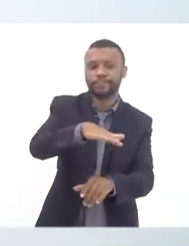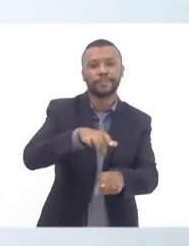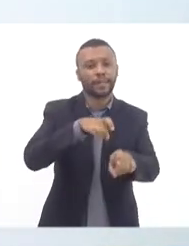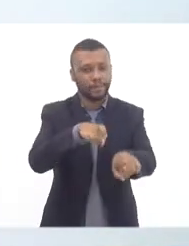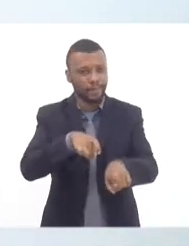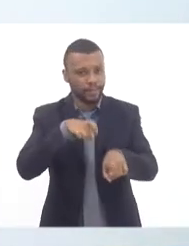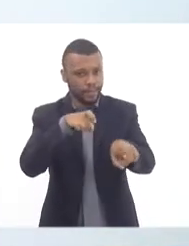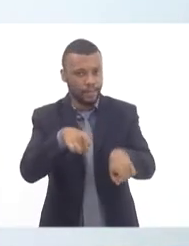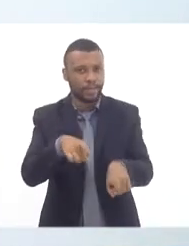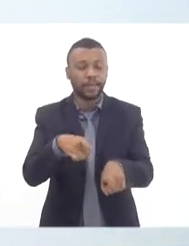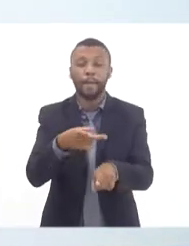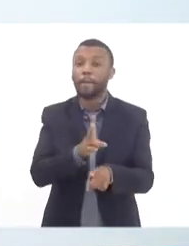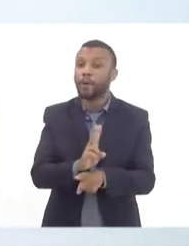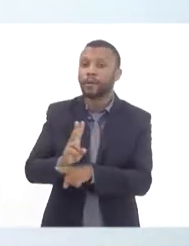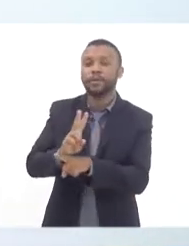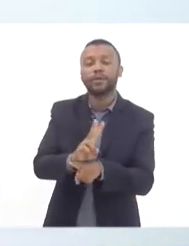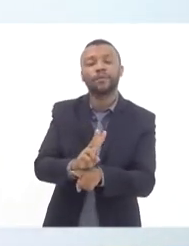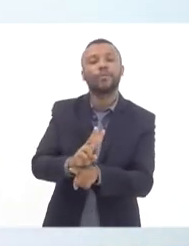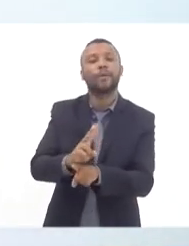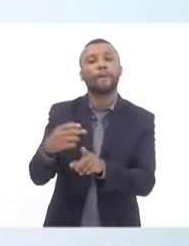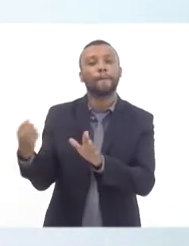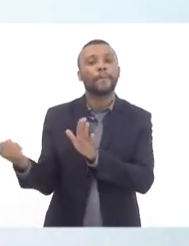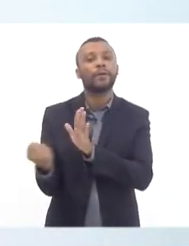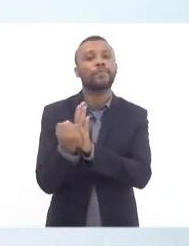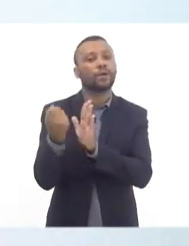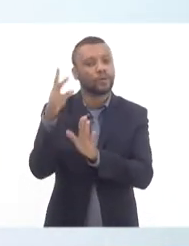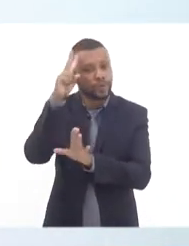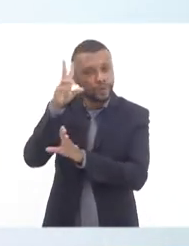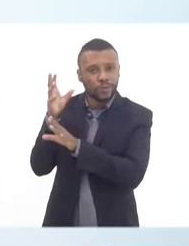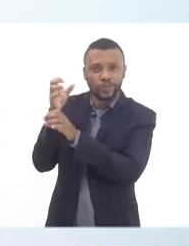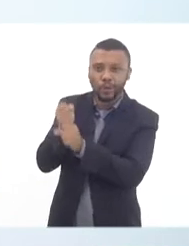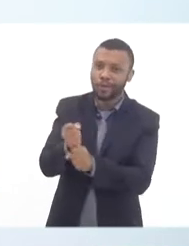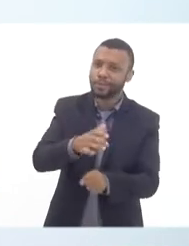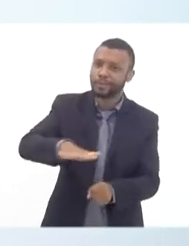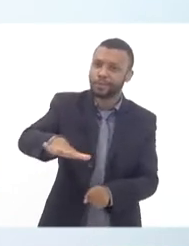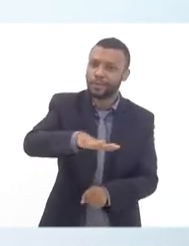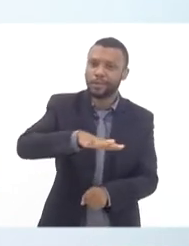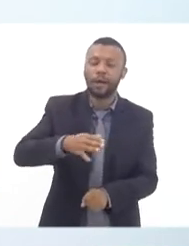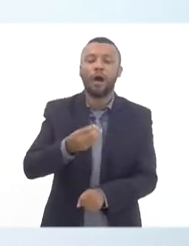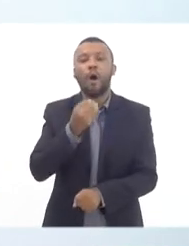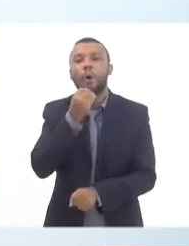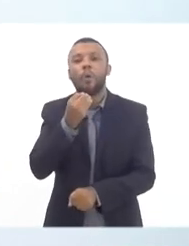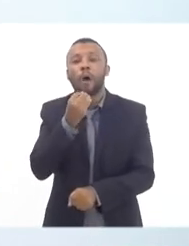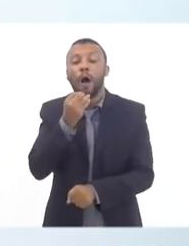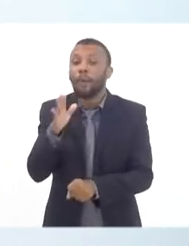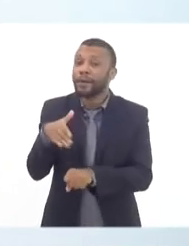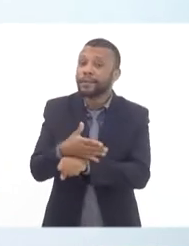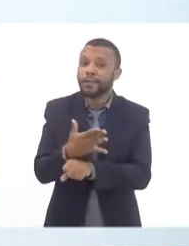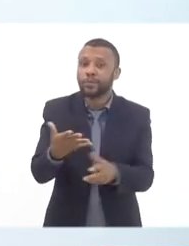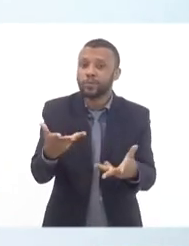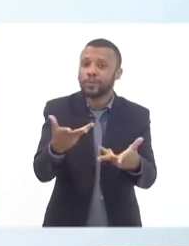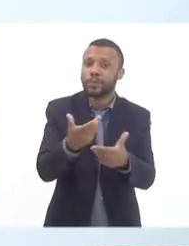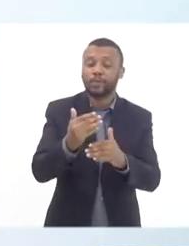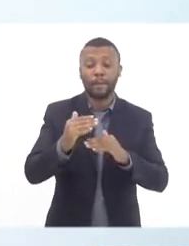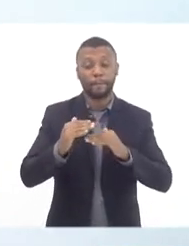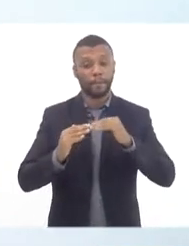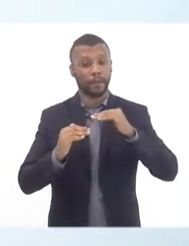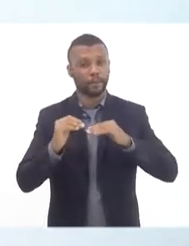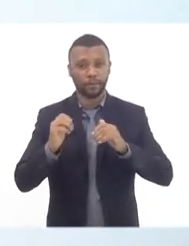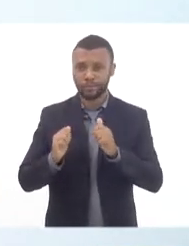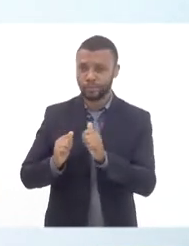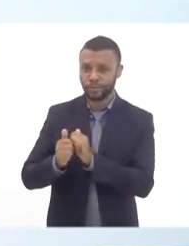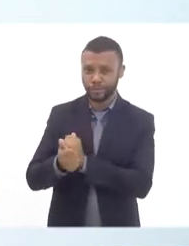o patrimônio histórico-cultural da região, oportunizar o acesso com qualidade à prática esportiva para a